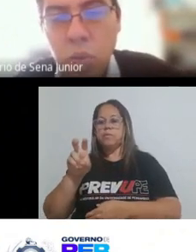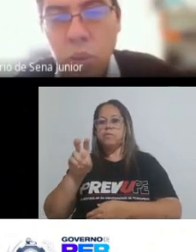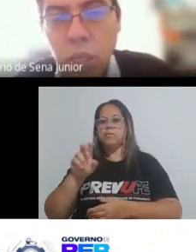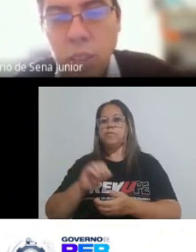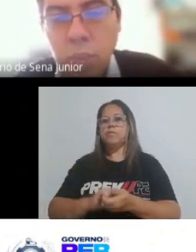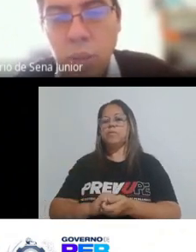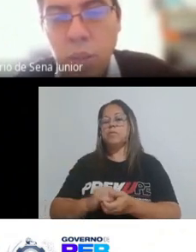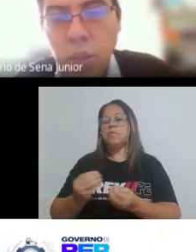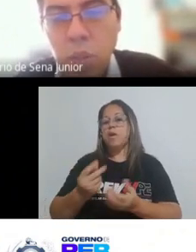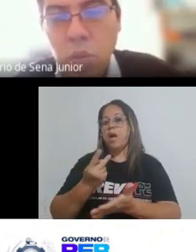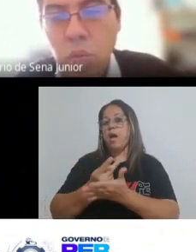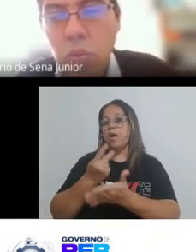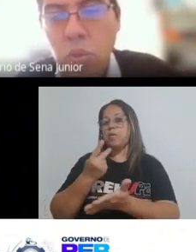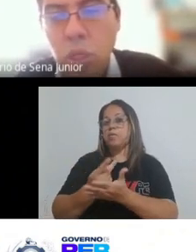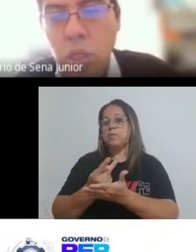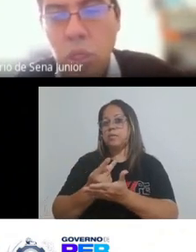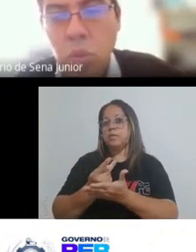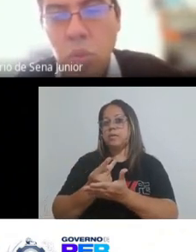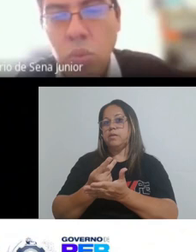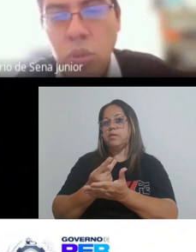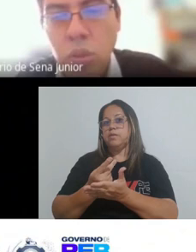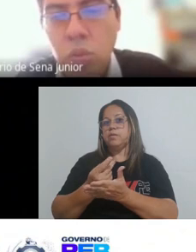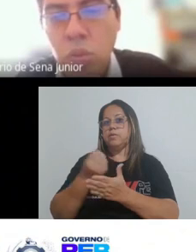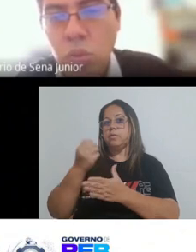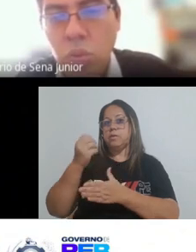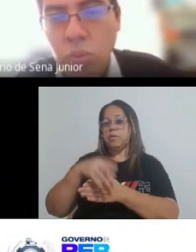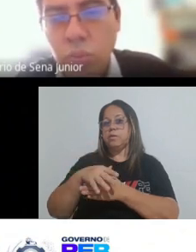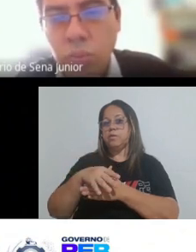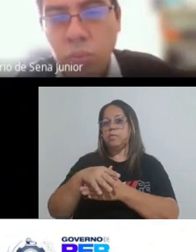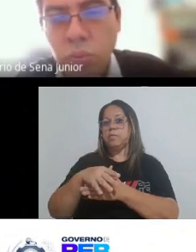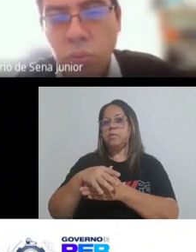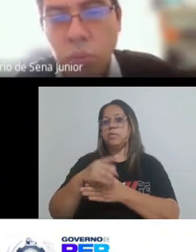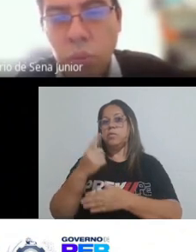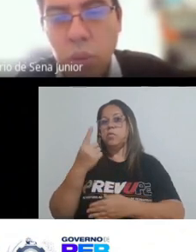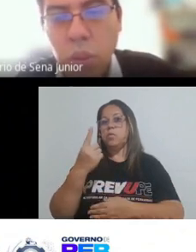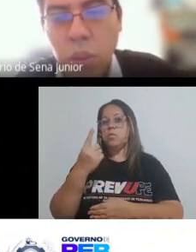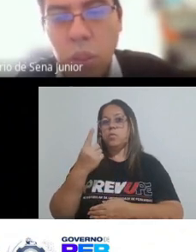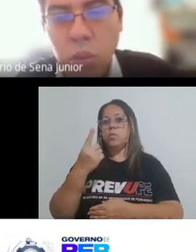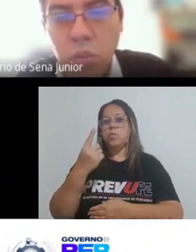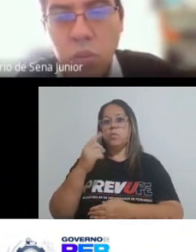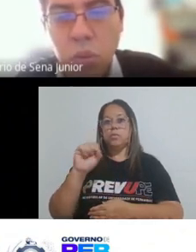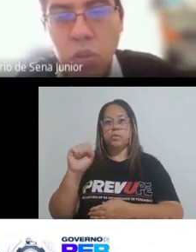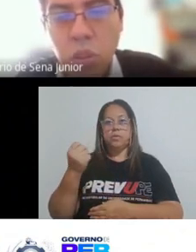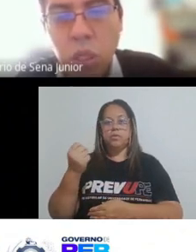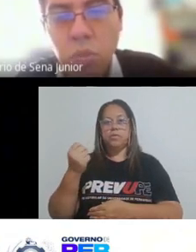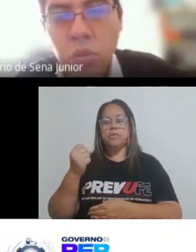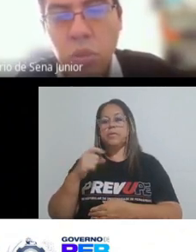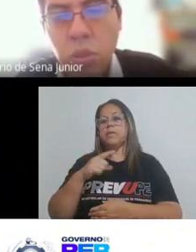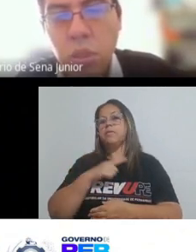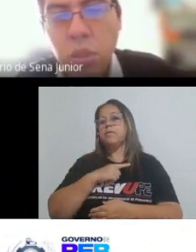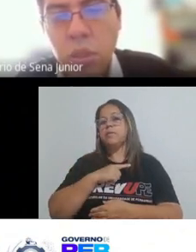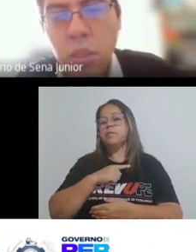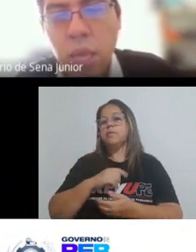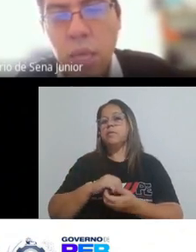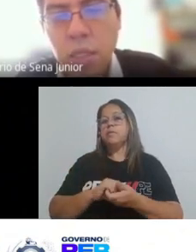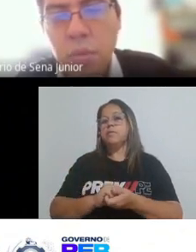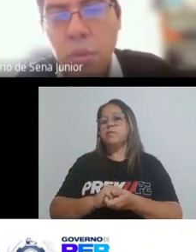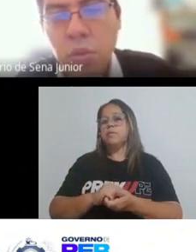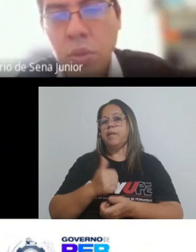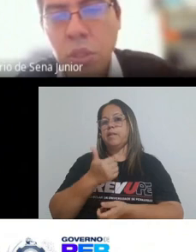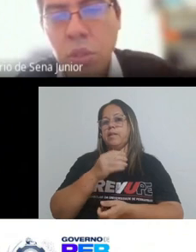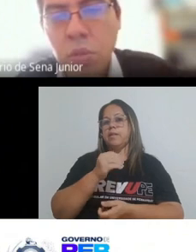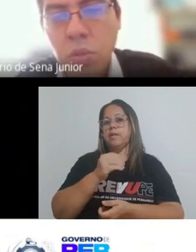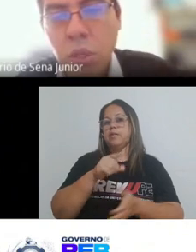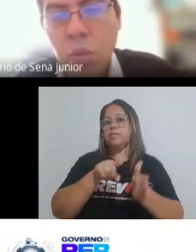acontece a partir do instante 1 segundo, então, nós temos 10